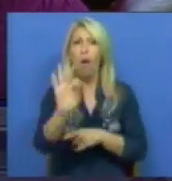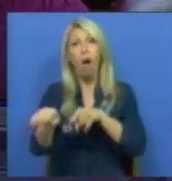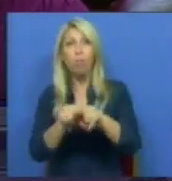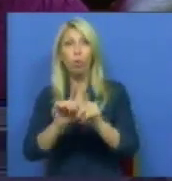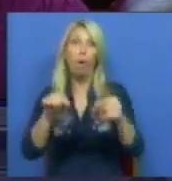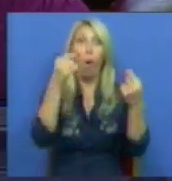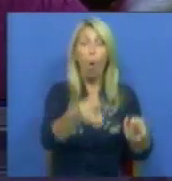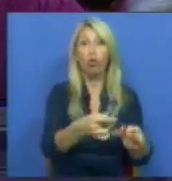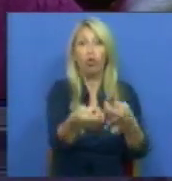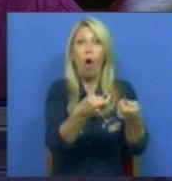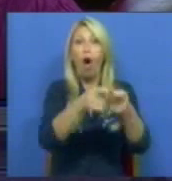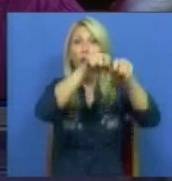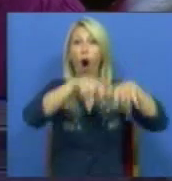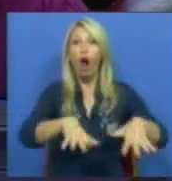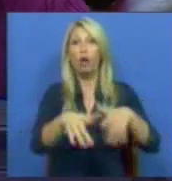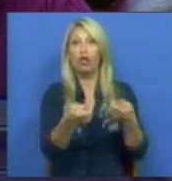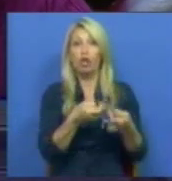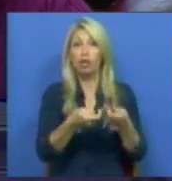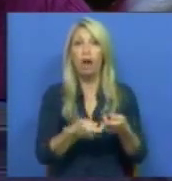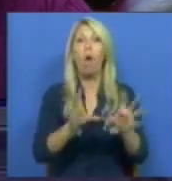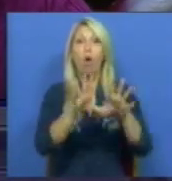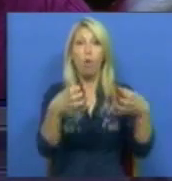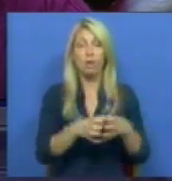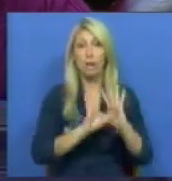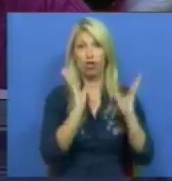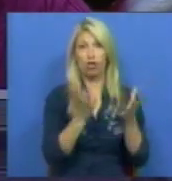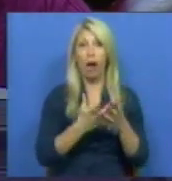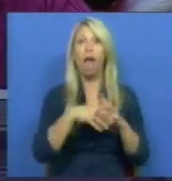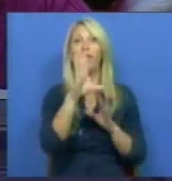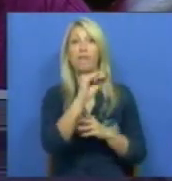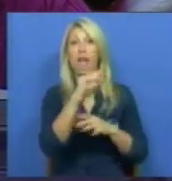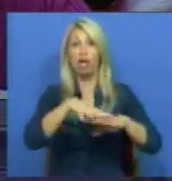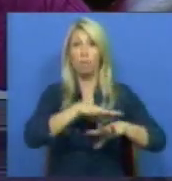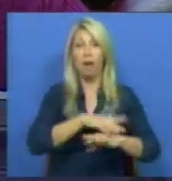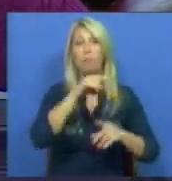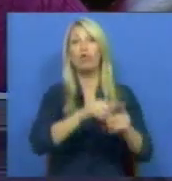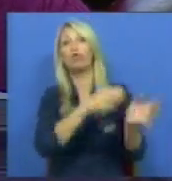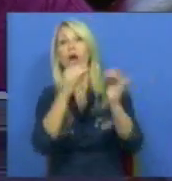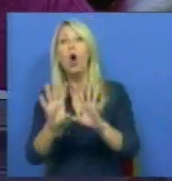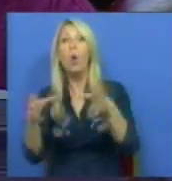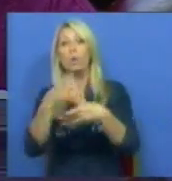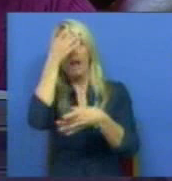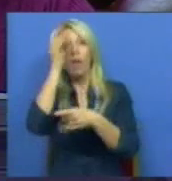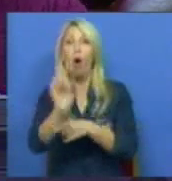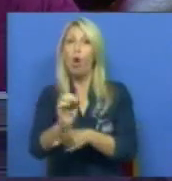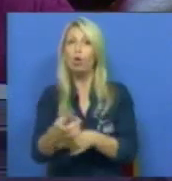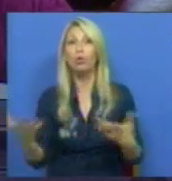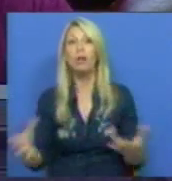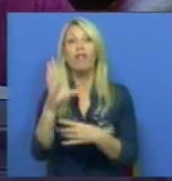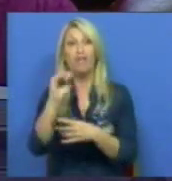restantes órgãos de gestão, desde o Conselho Geral, 10 membros, passando pelo Conselho Consultivo, 10 membros e atingindo os